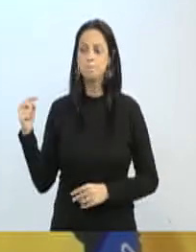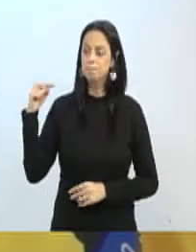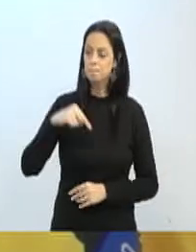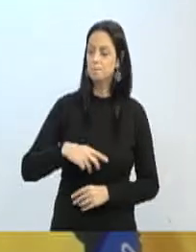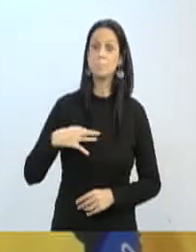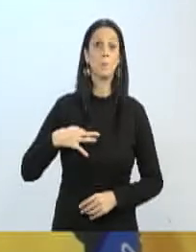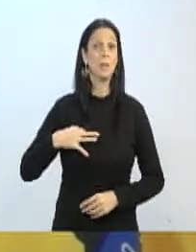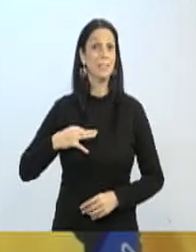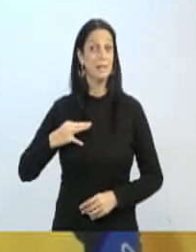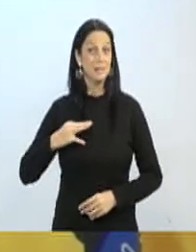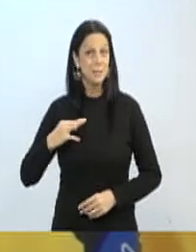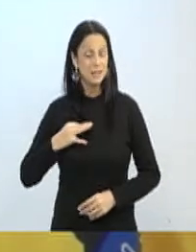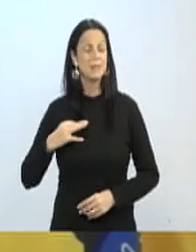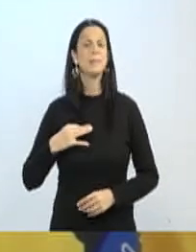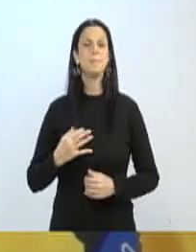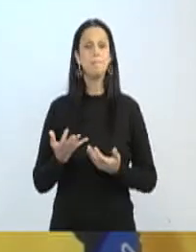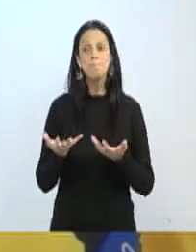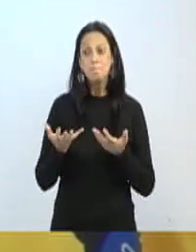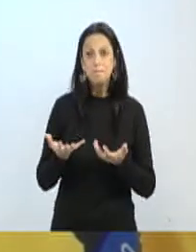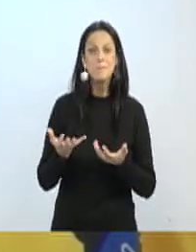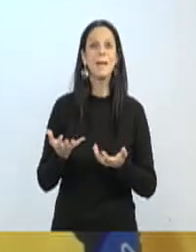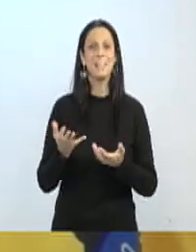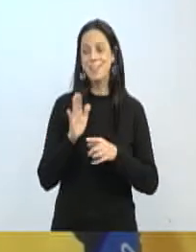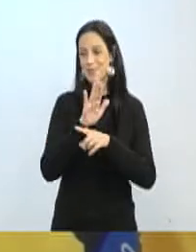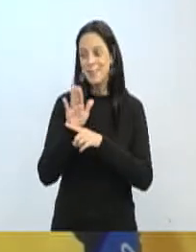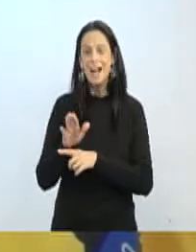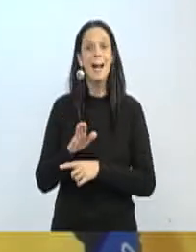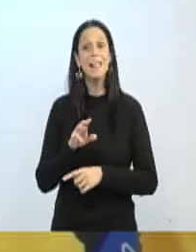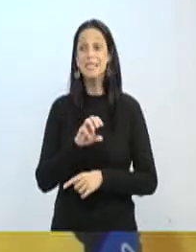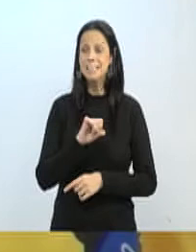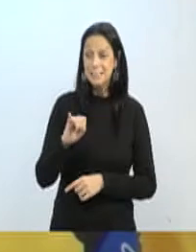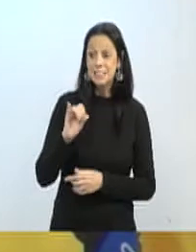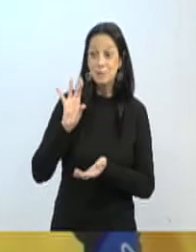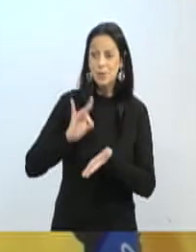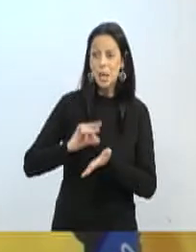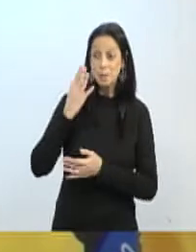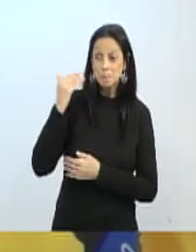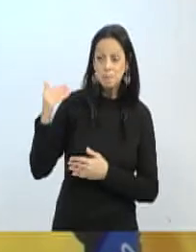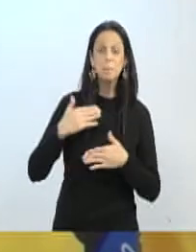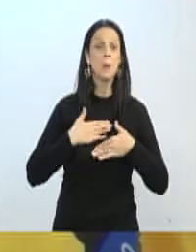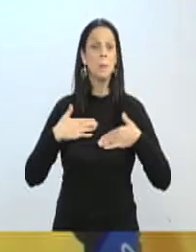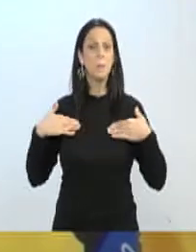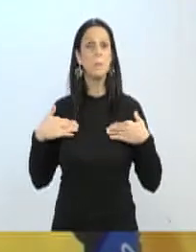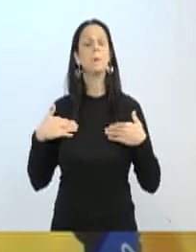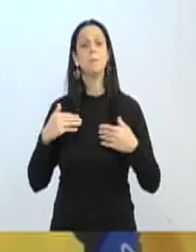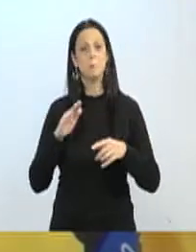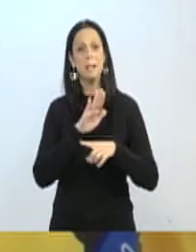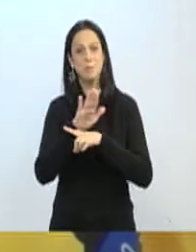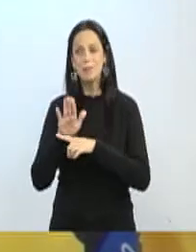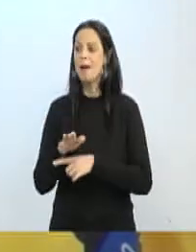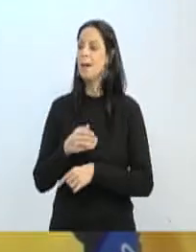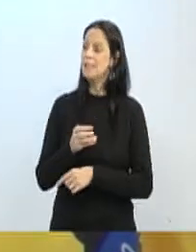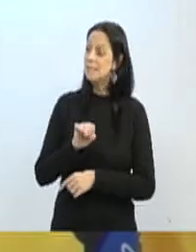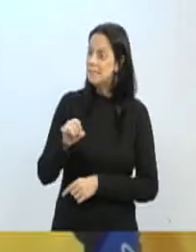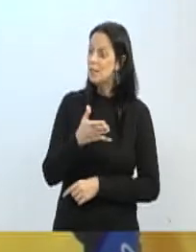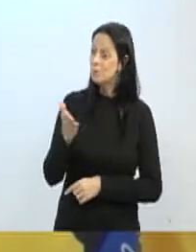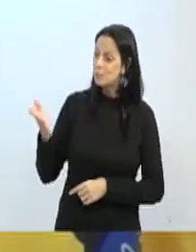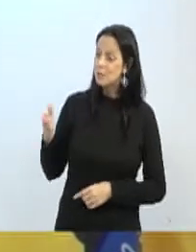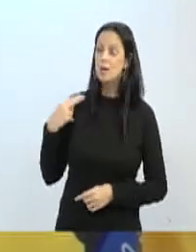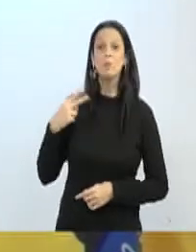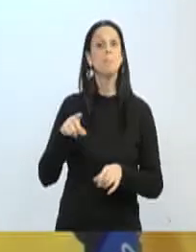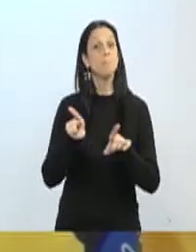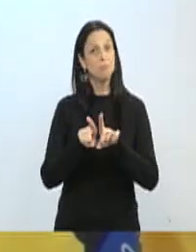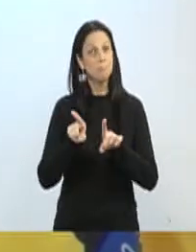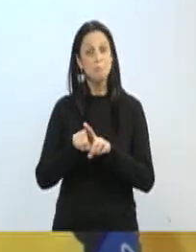disponível e nos sentiremos honrados se formos de alguma forma auxiliados pelos senhores e podemos estarmos